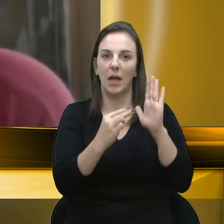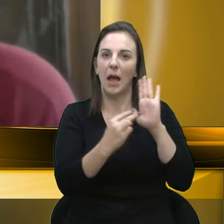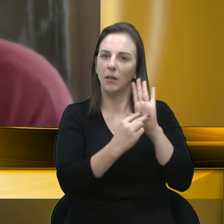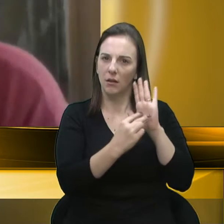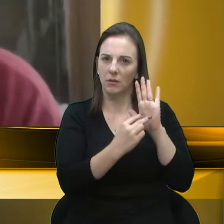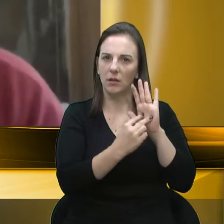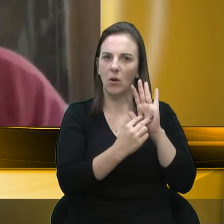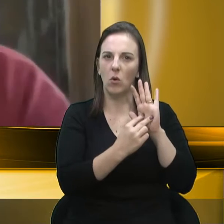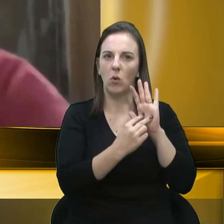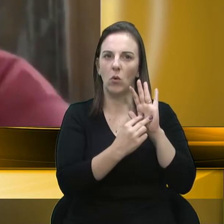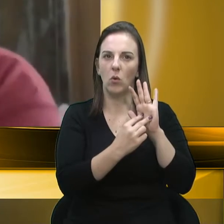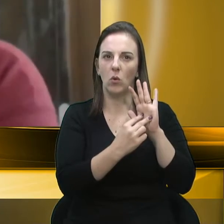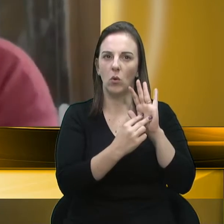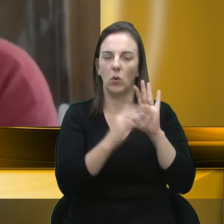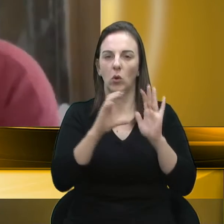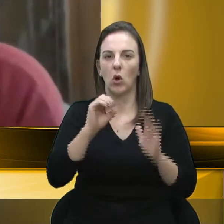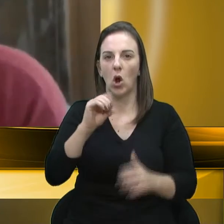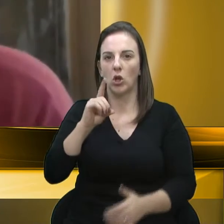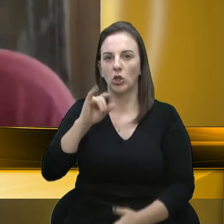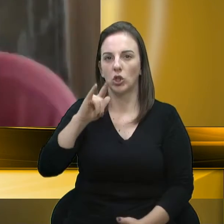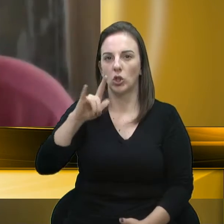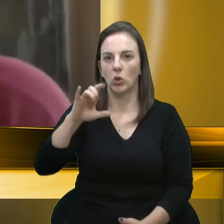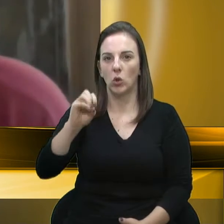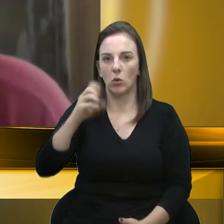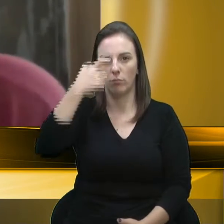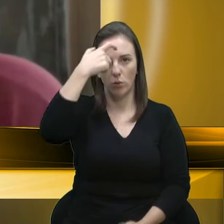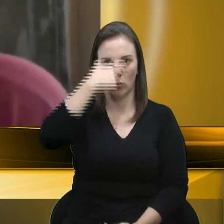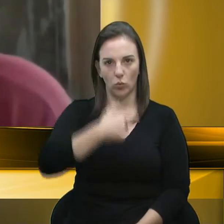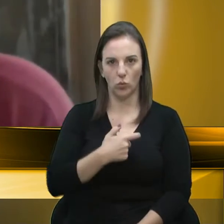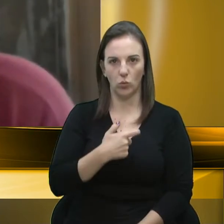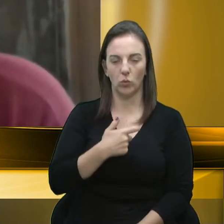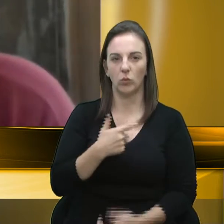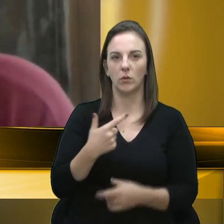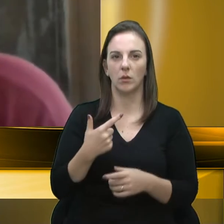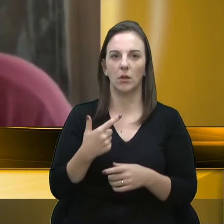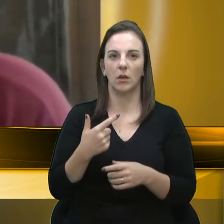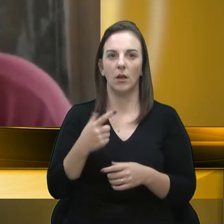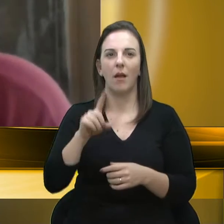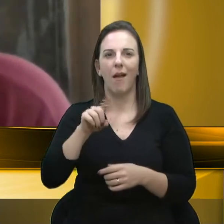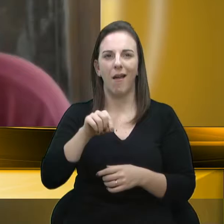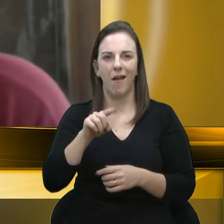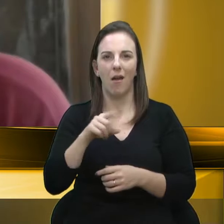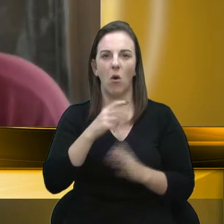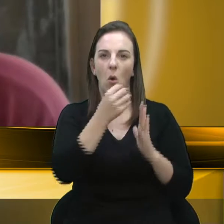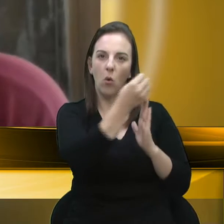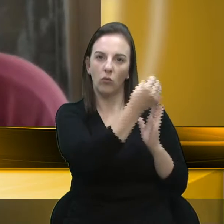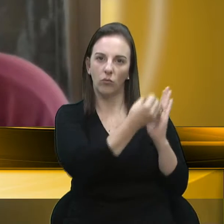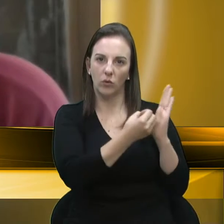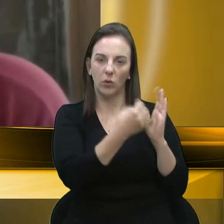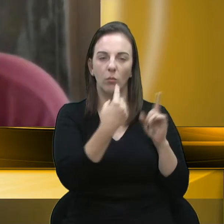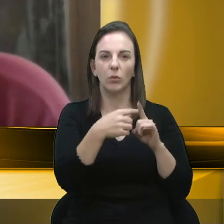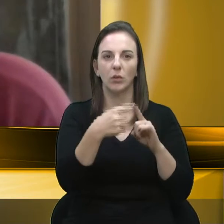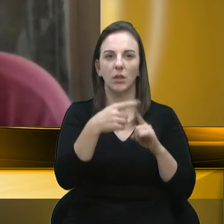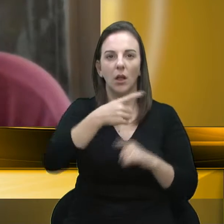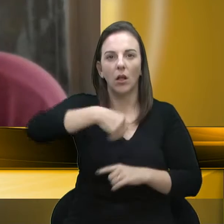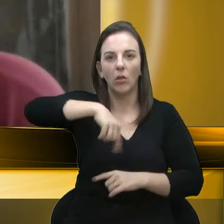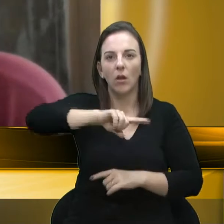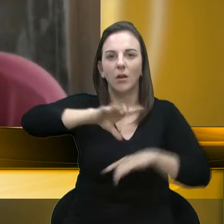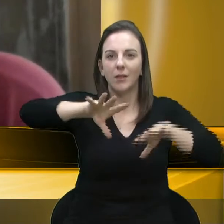ele foi um ofício no sentido de que, bom, a gente estava recebendo alguns informes e algumas